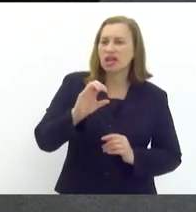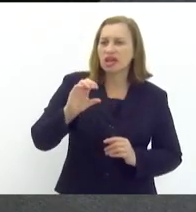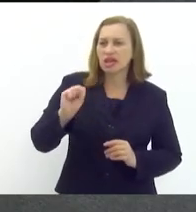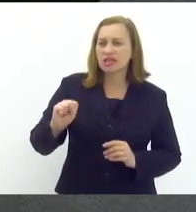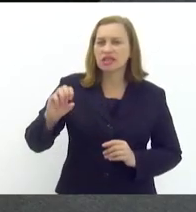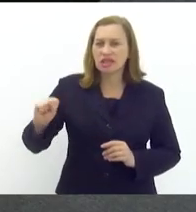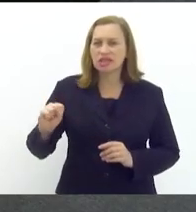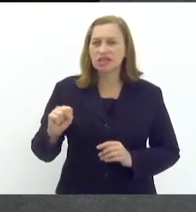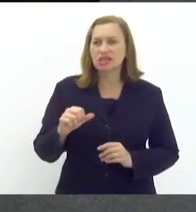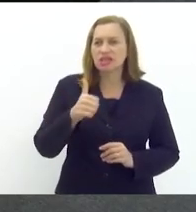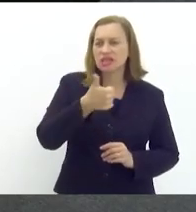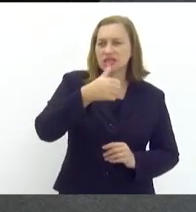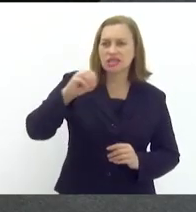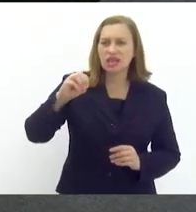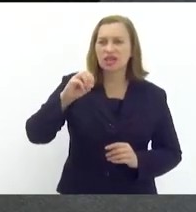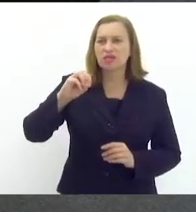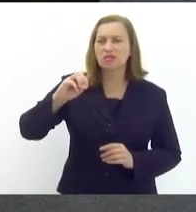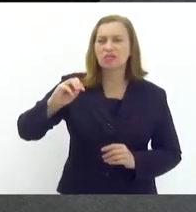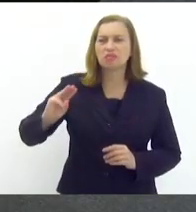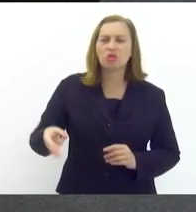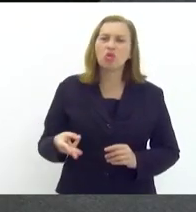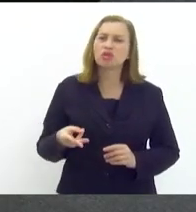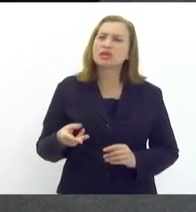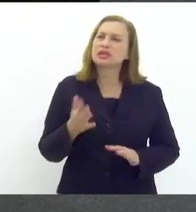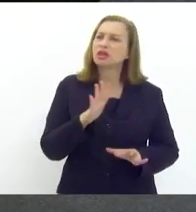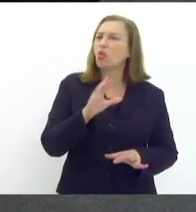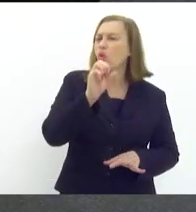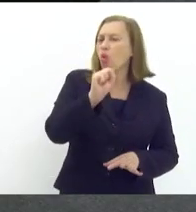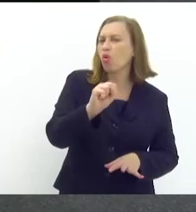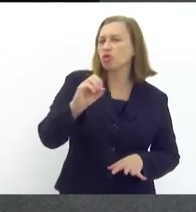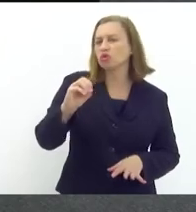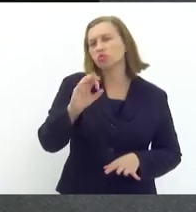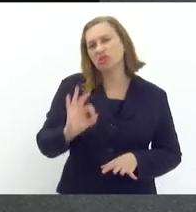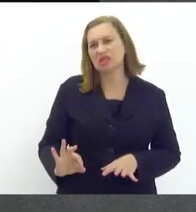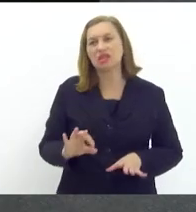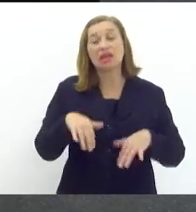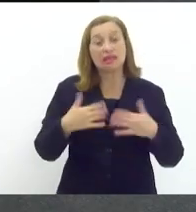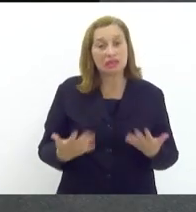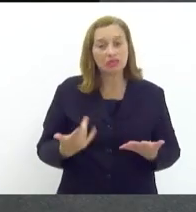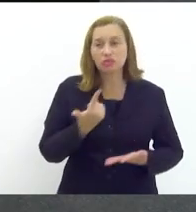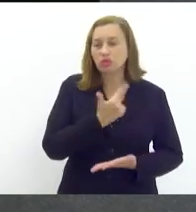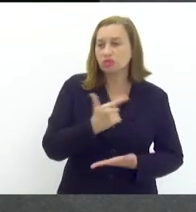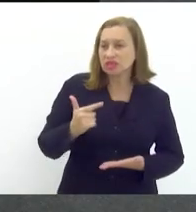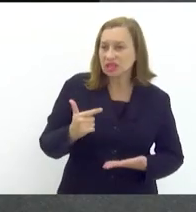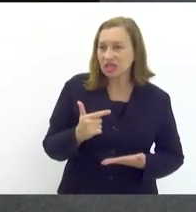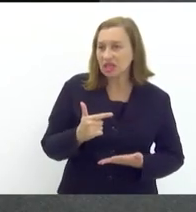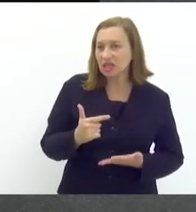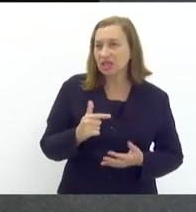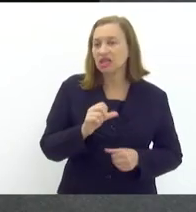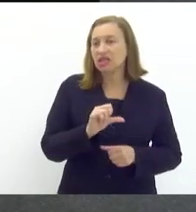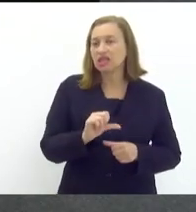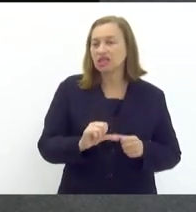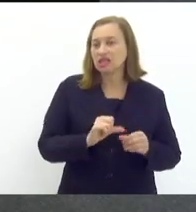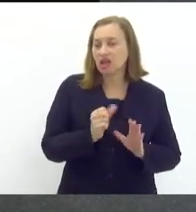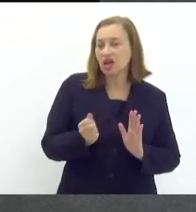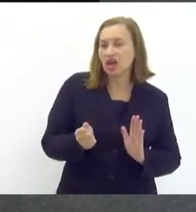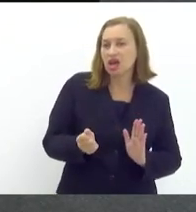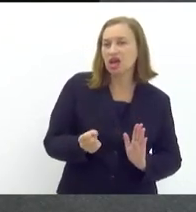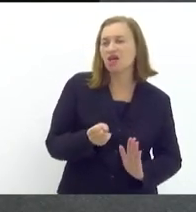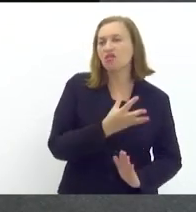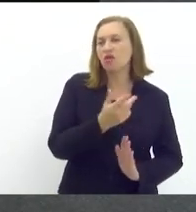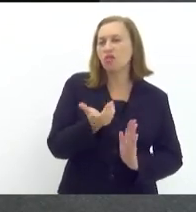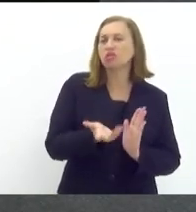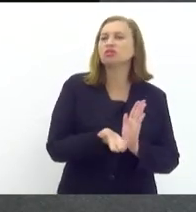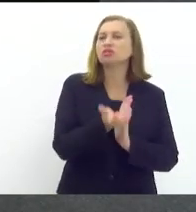100 milhões ou seja uns 8% por aí então nós não termos de fato nesse nessa reforma tributária que ainda passa pelo